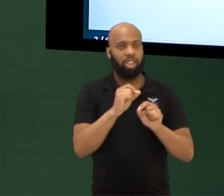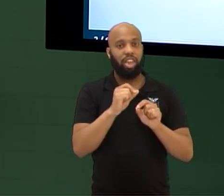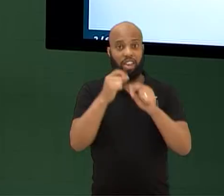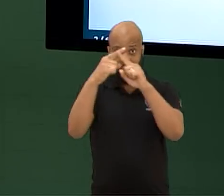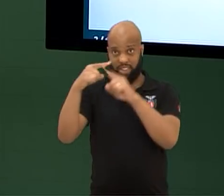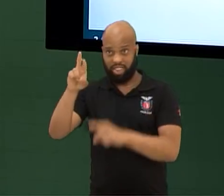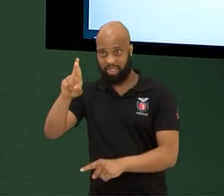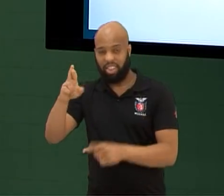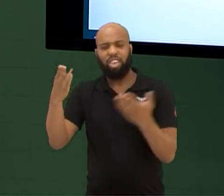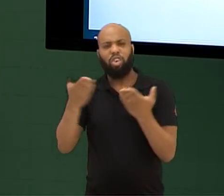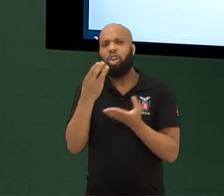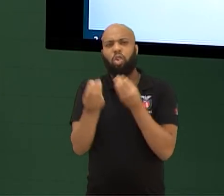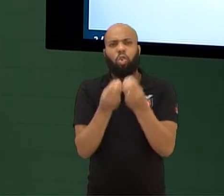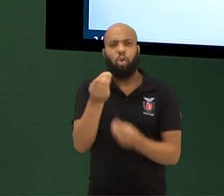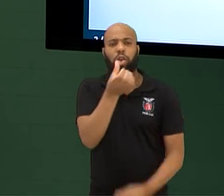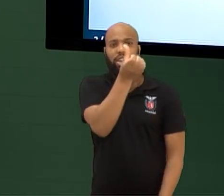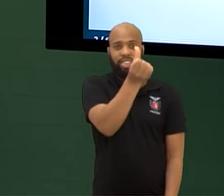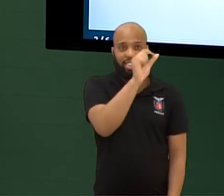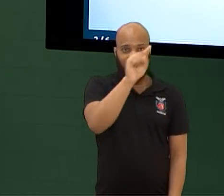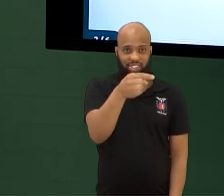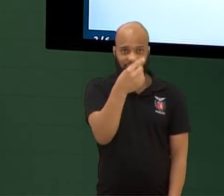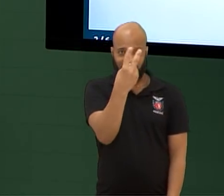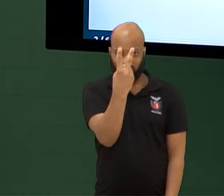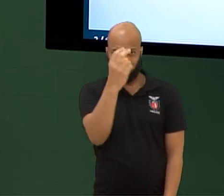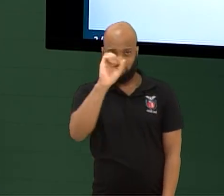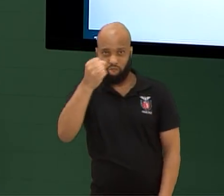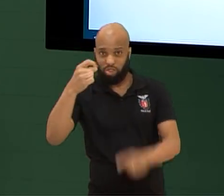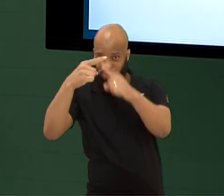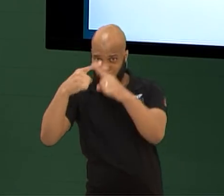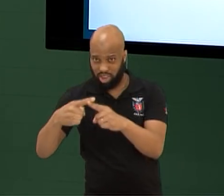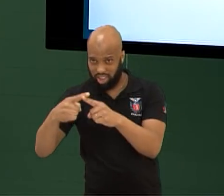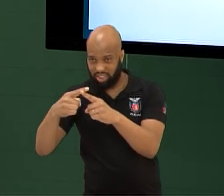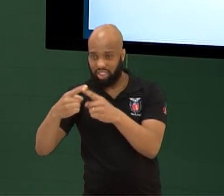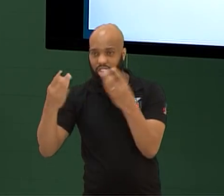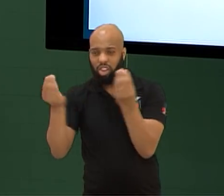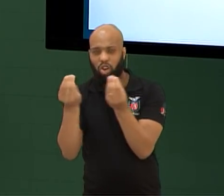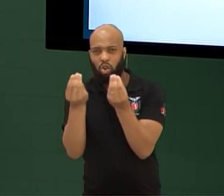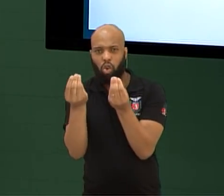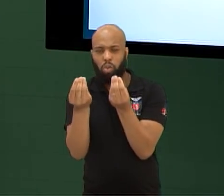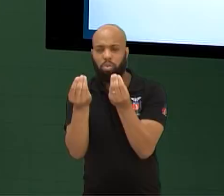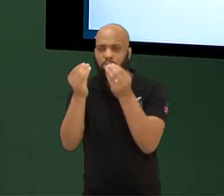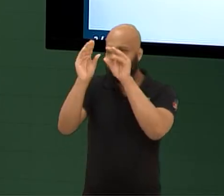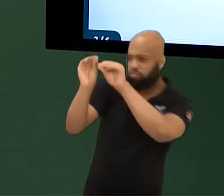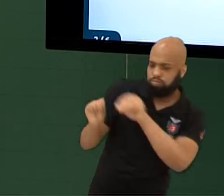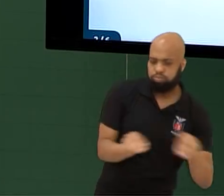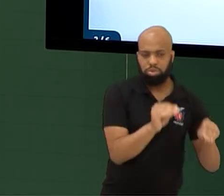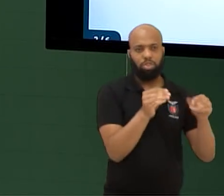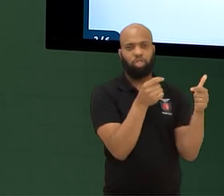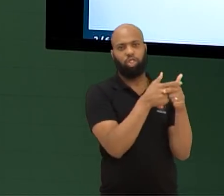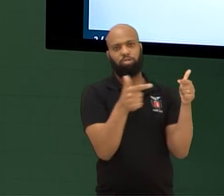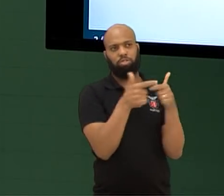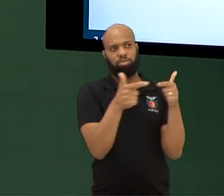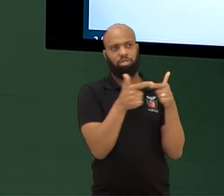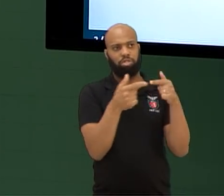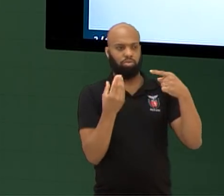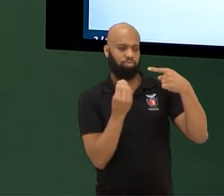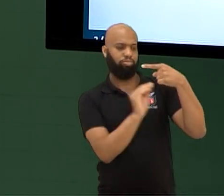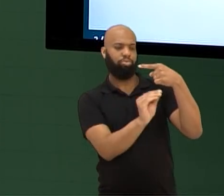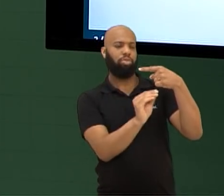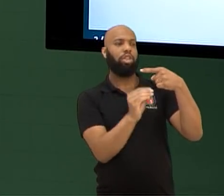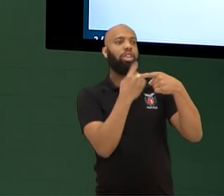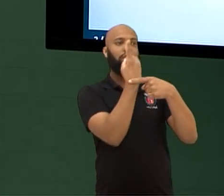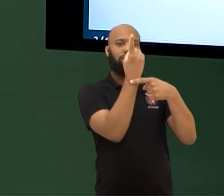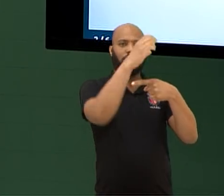E agora, como que eu faço? O 6,28 está multiplicando, passou dividindo.